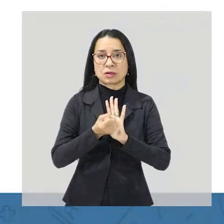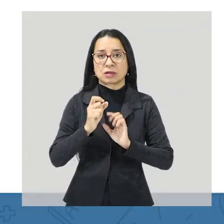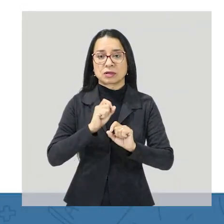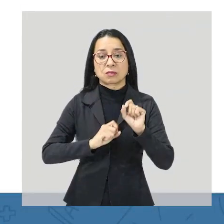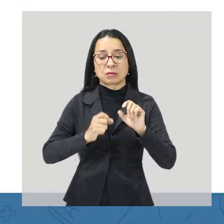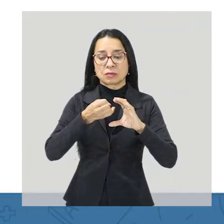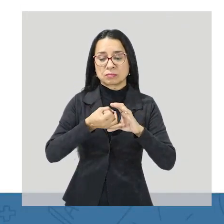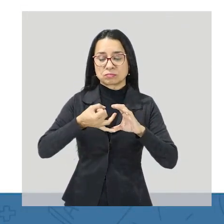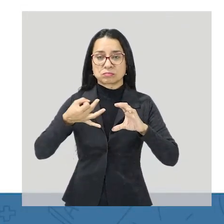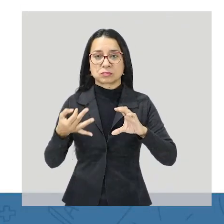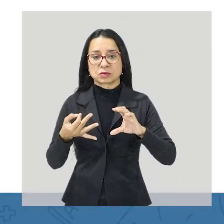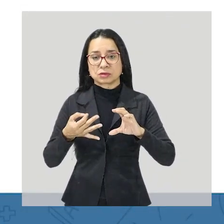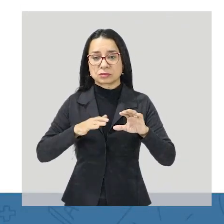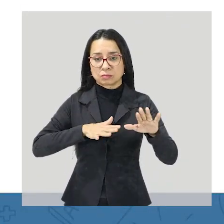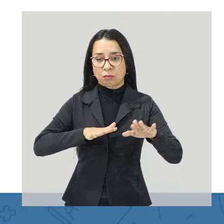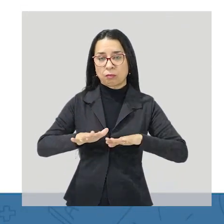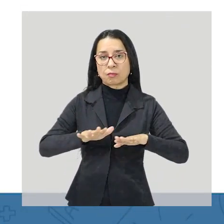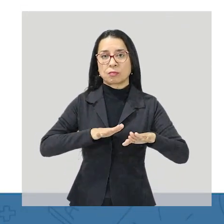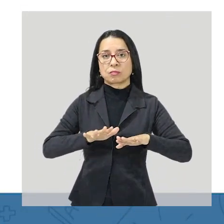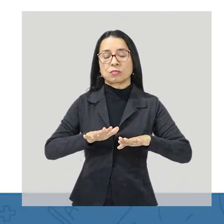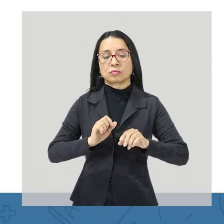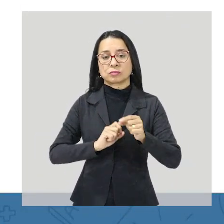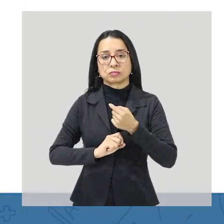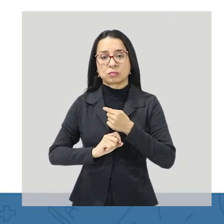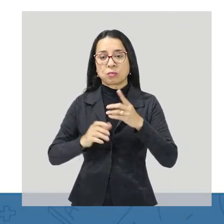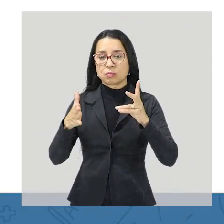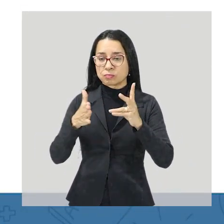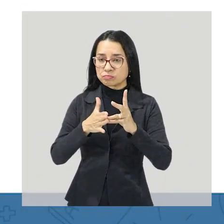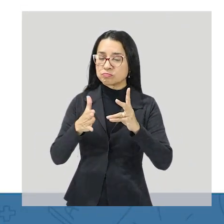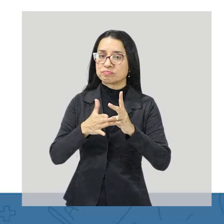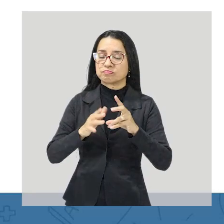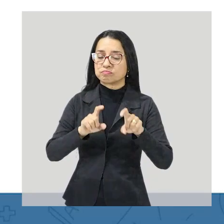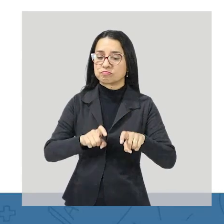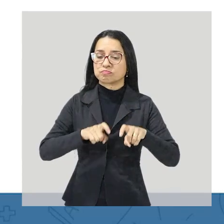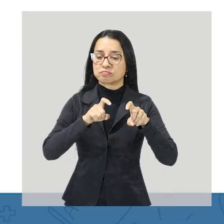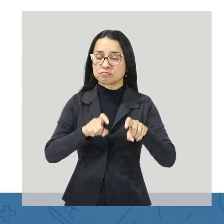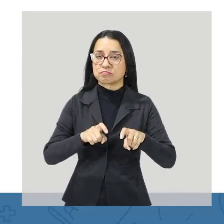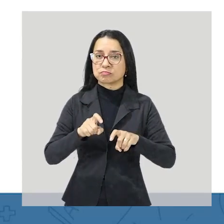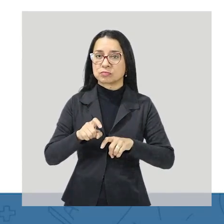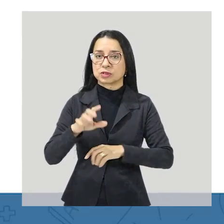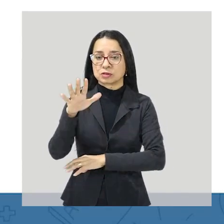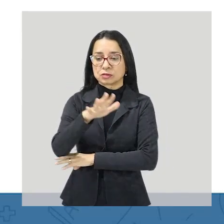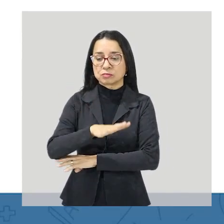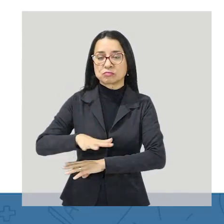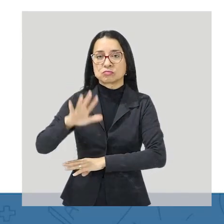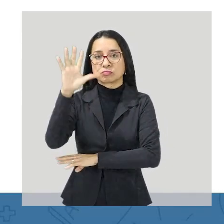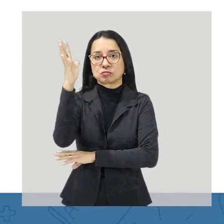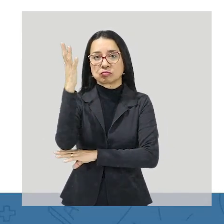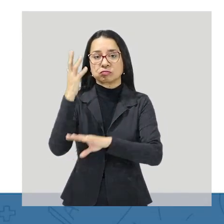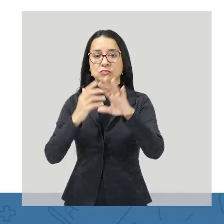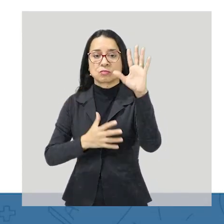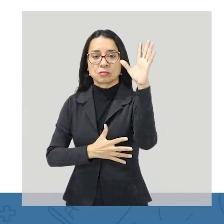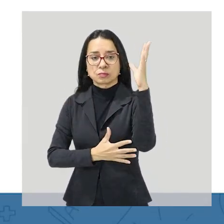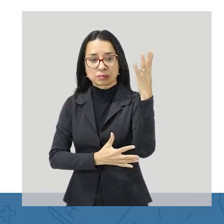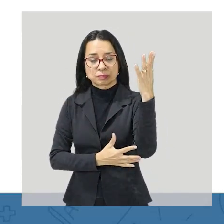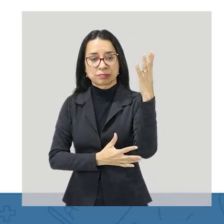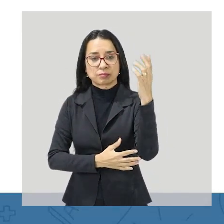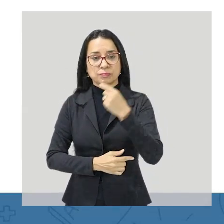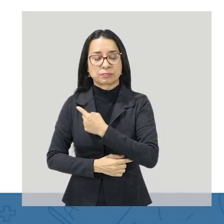grande característica dessa mobilização do movimento indígena camponês ambientalista do Equador? Letra